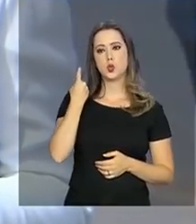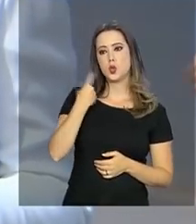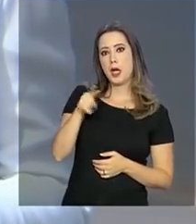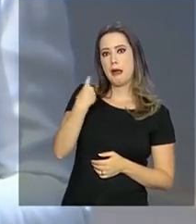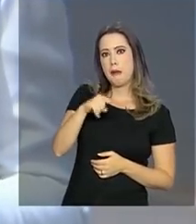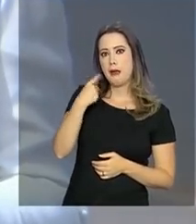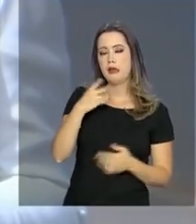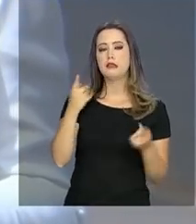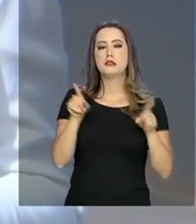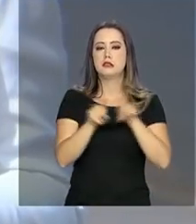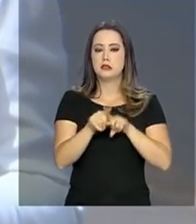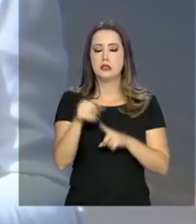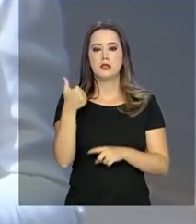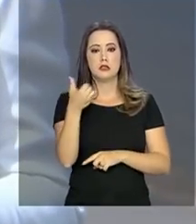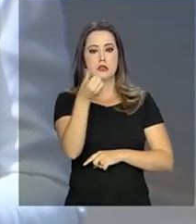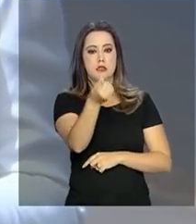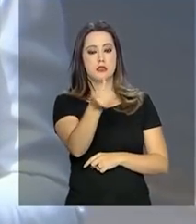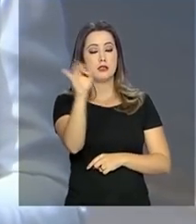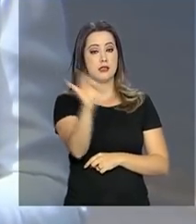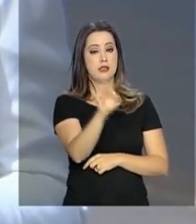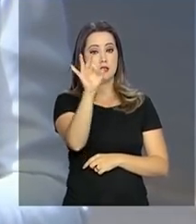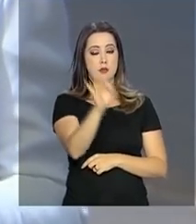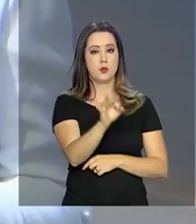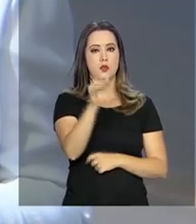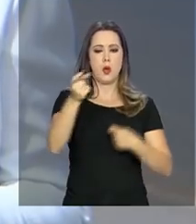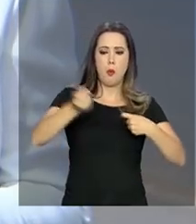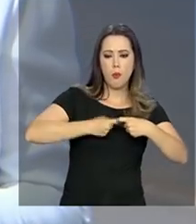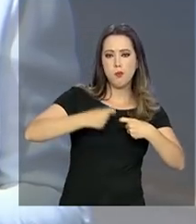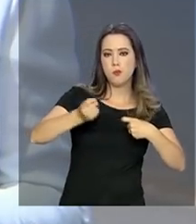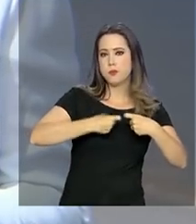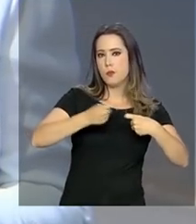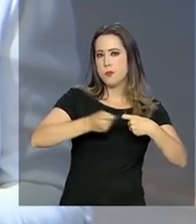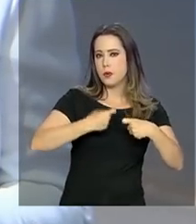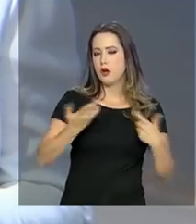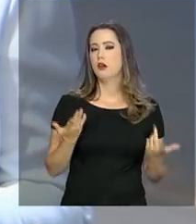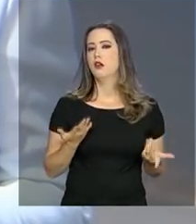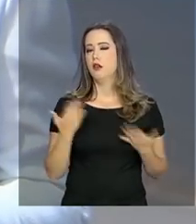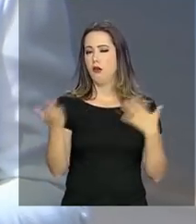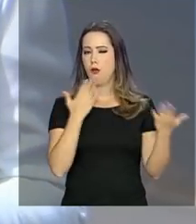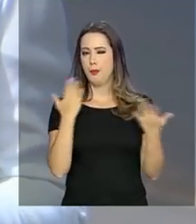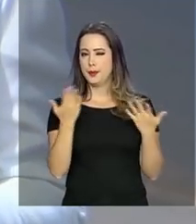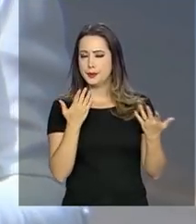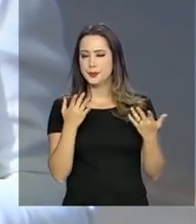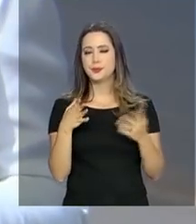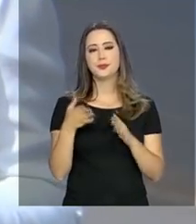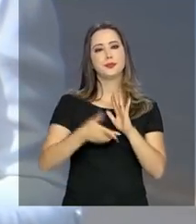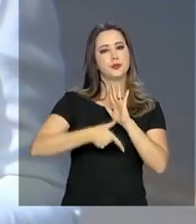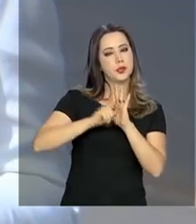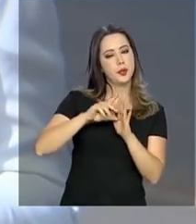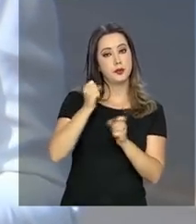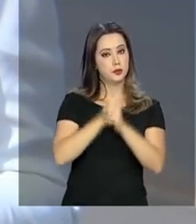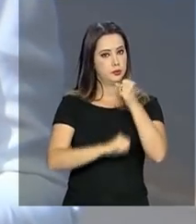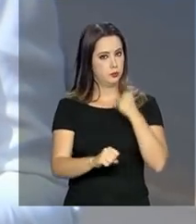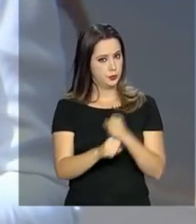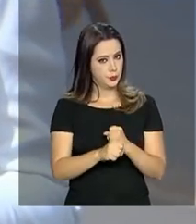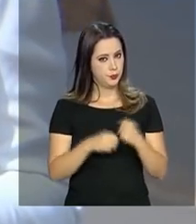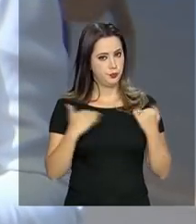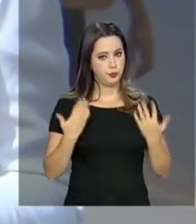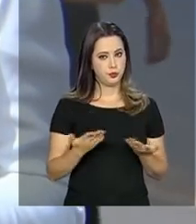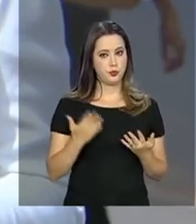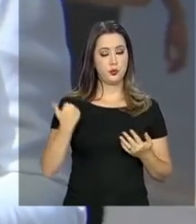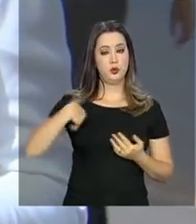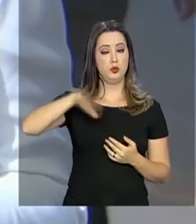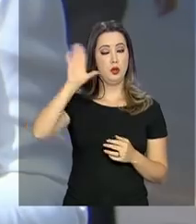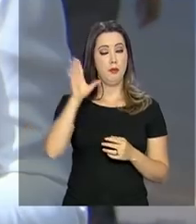de 16% nos relatos de violência sexual, comparado com o mesmo período do ano passado. Entre os estados com